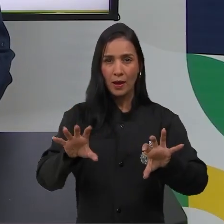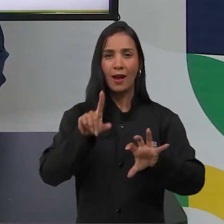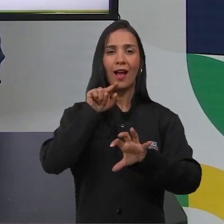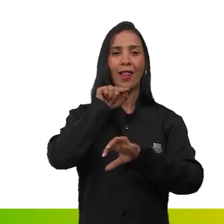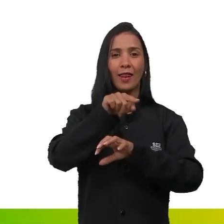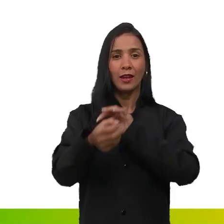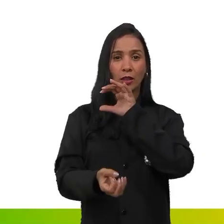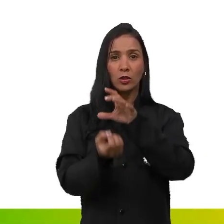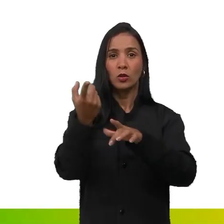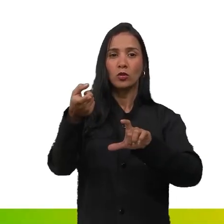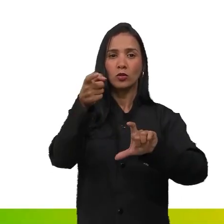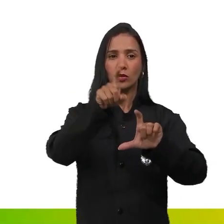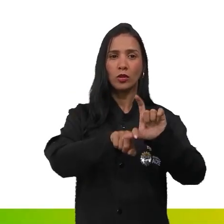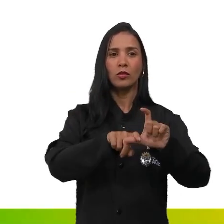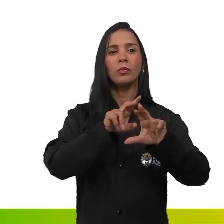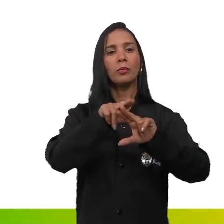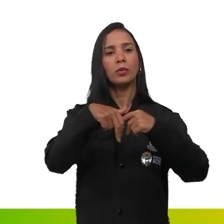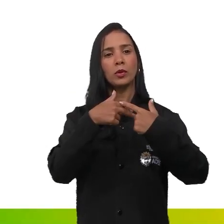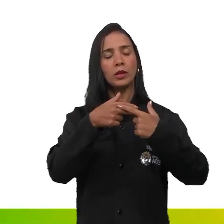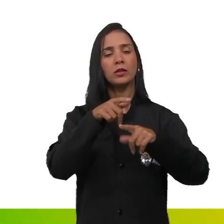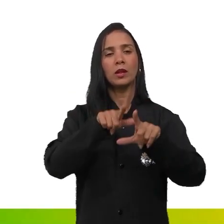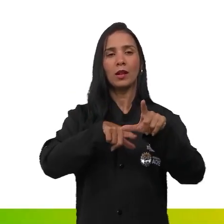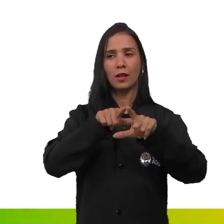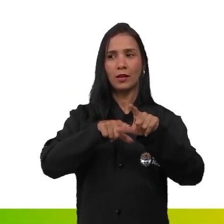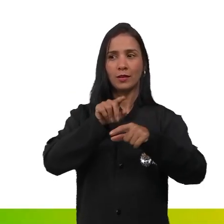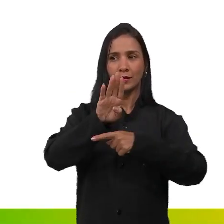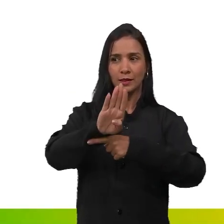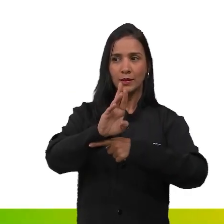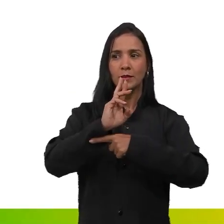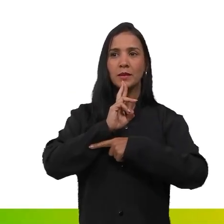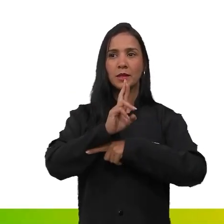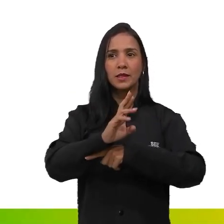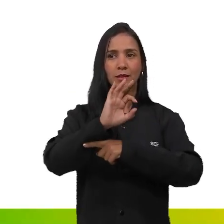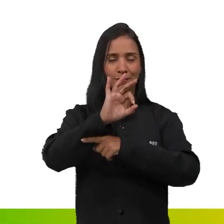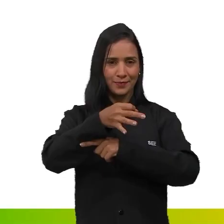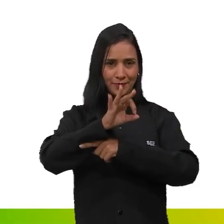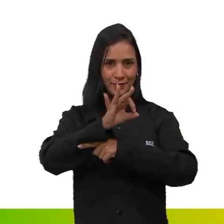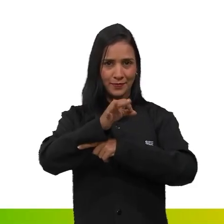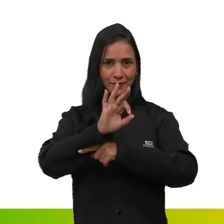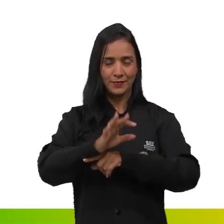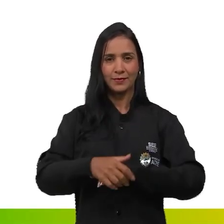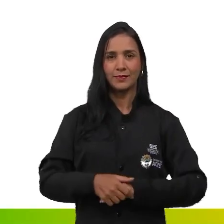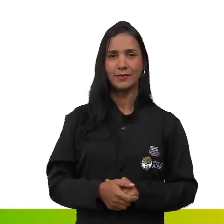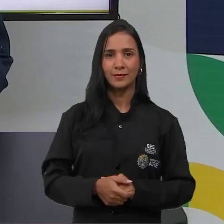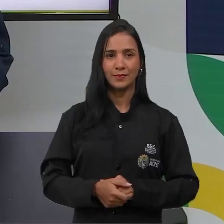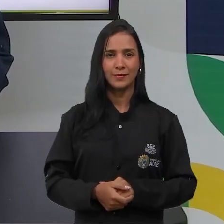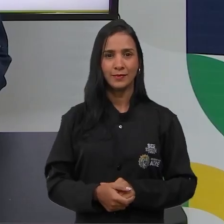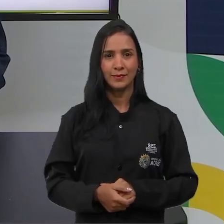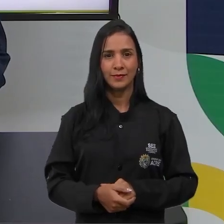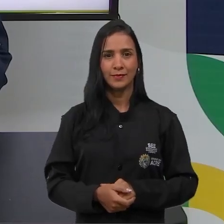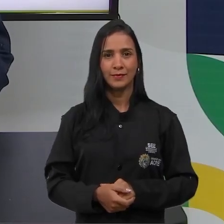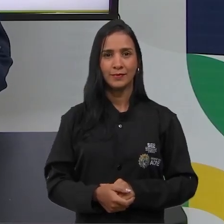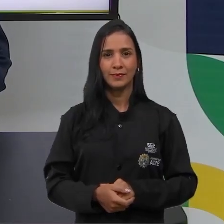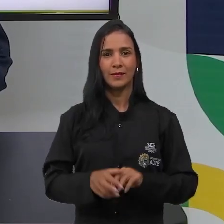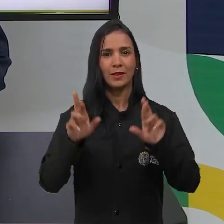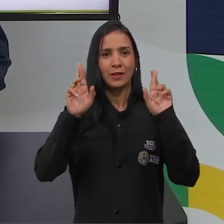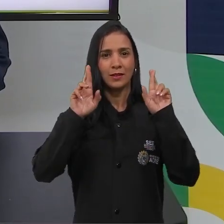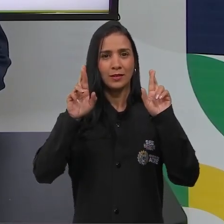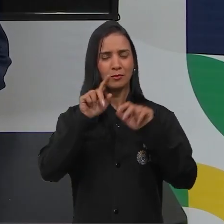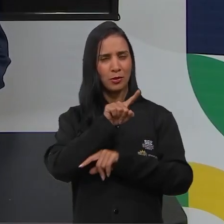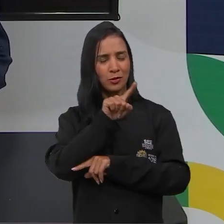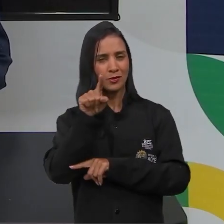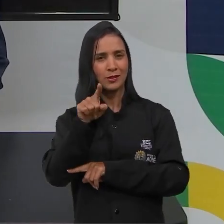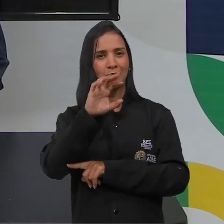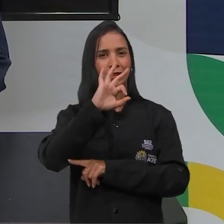Então, gabarito, a alternativa B é a nossa resposta correta, ok? Espero que vocês tenham